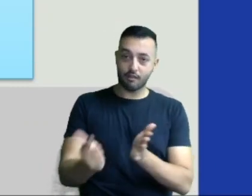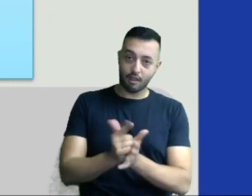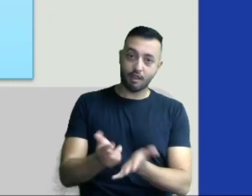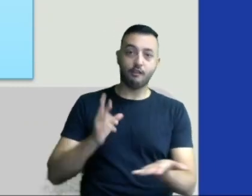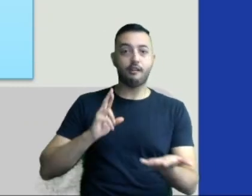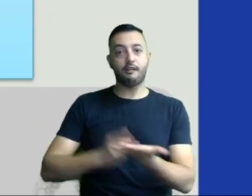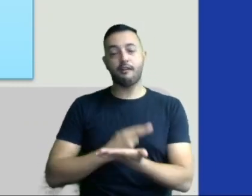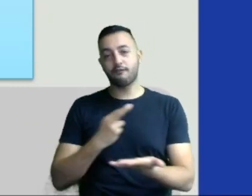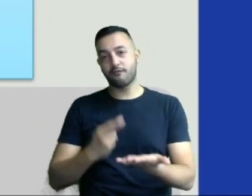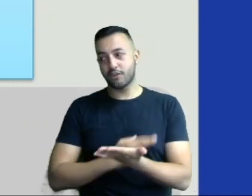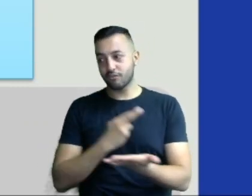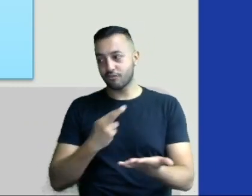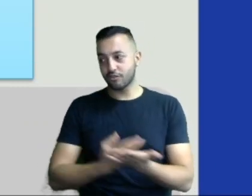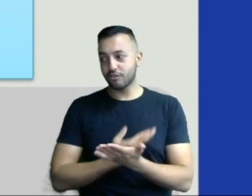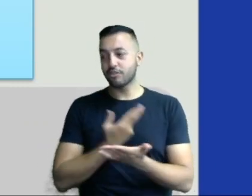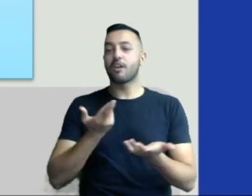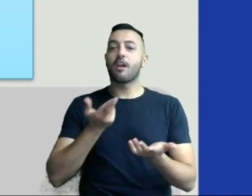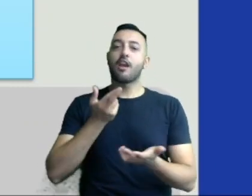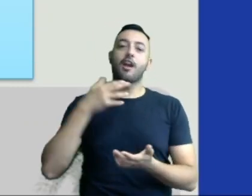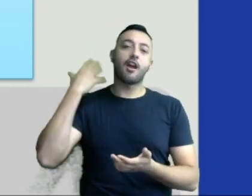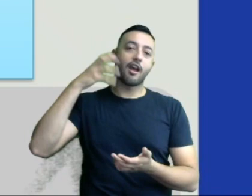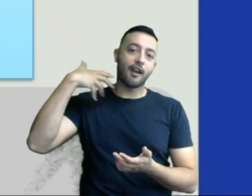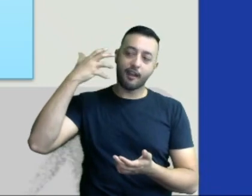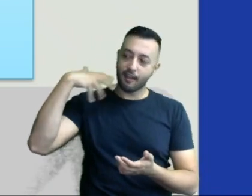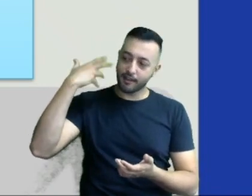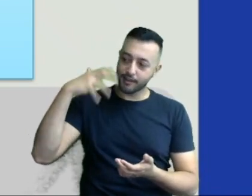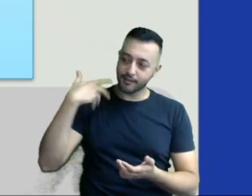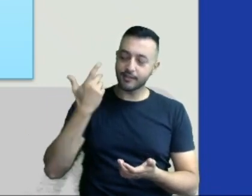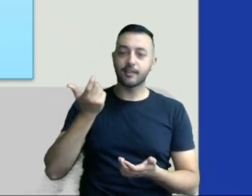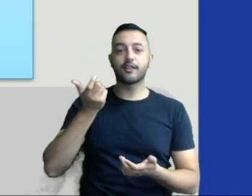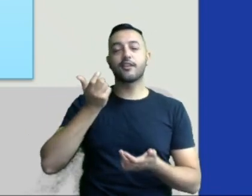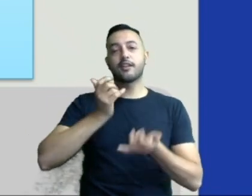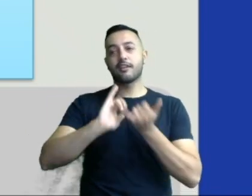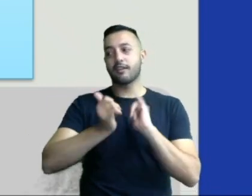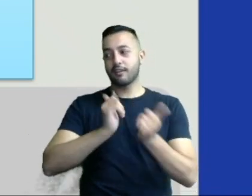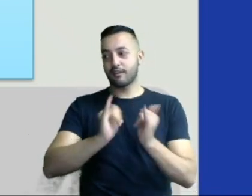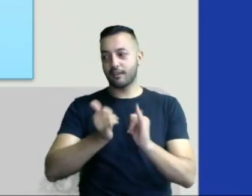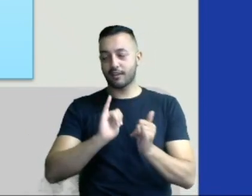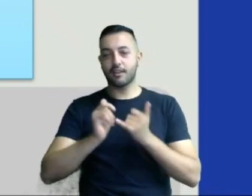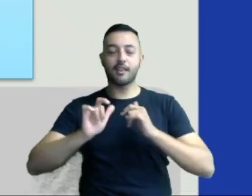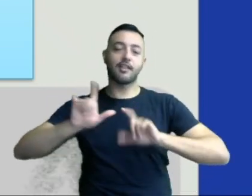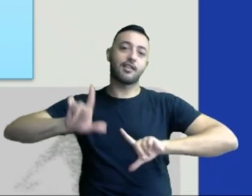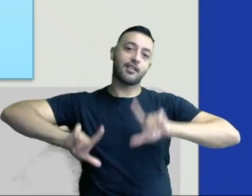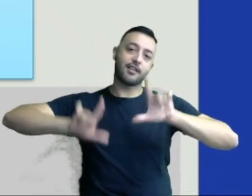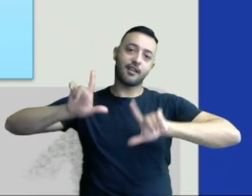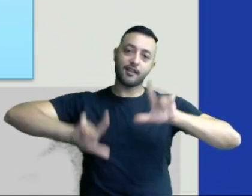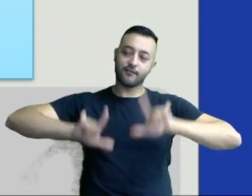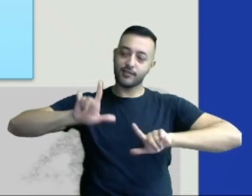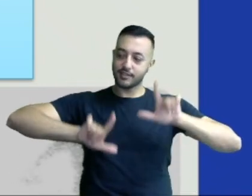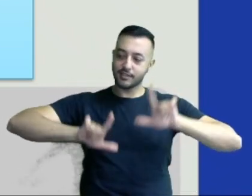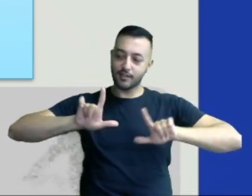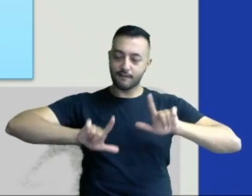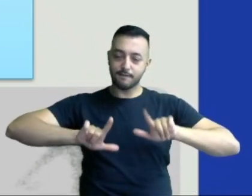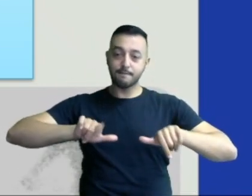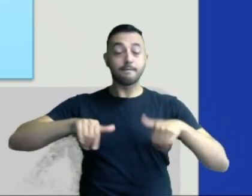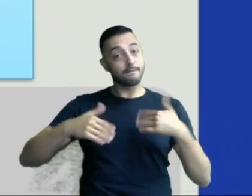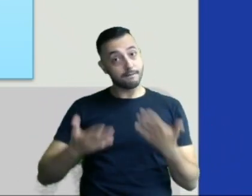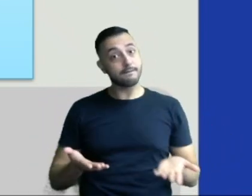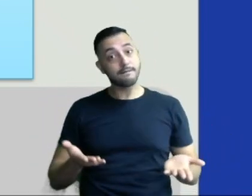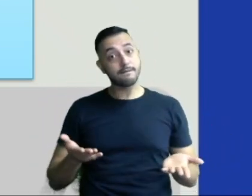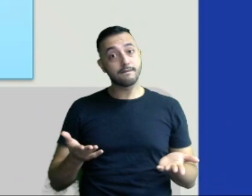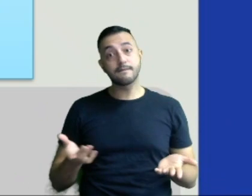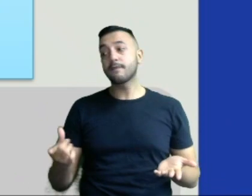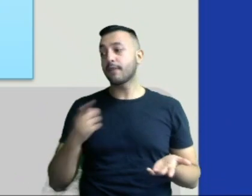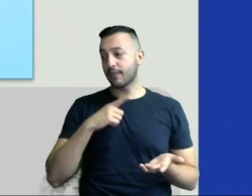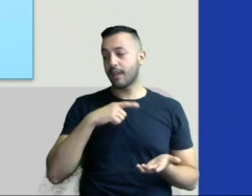jornais, revistas, rádios, internet, televisão. E aí, ó,